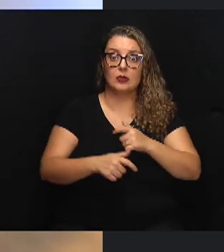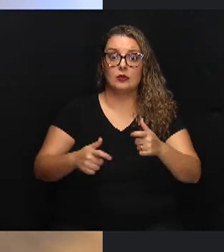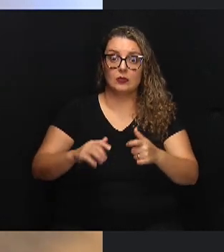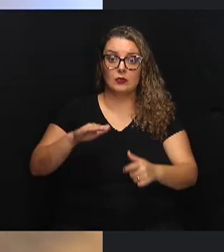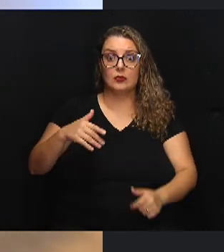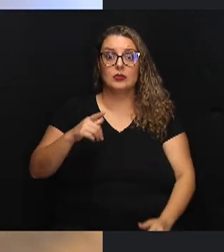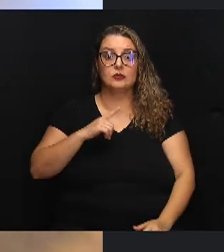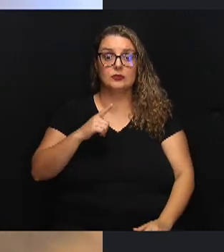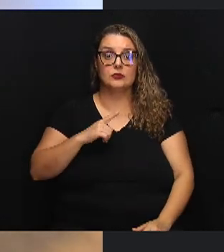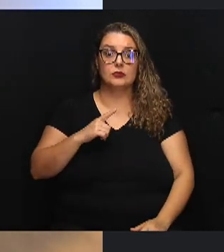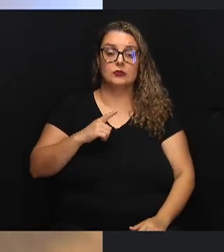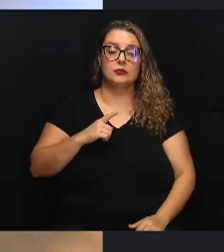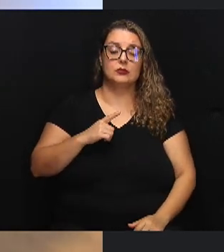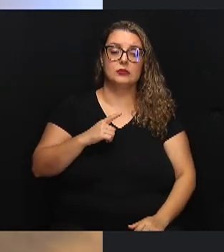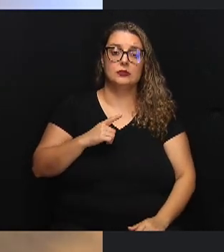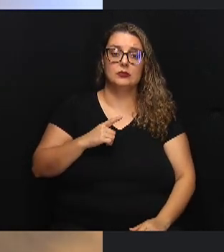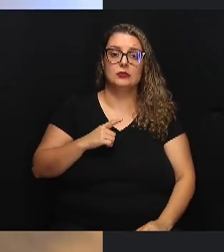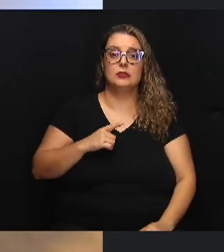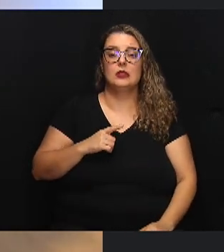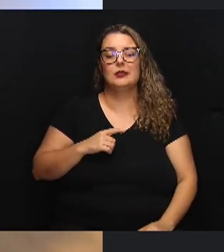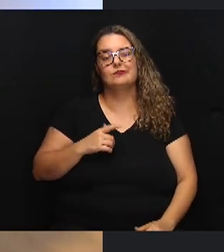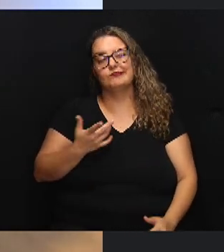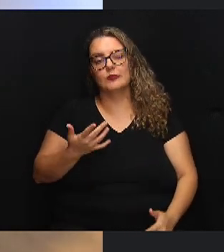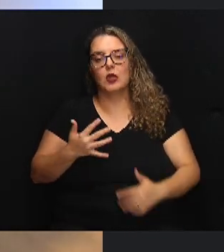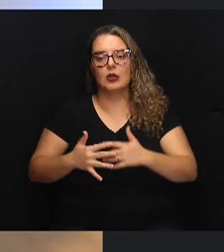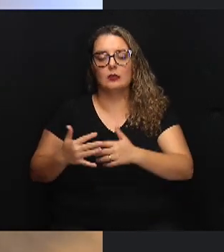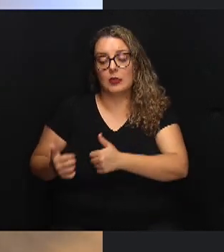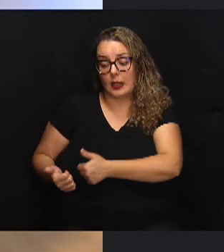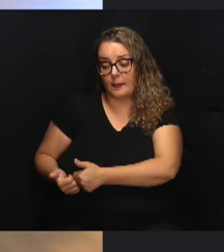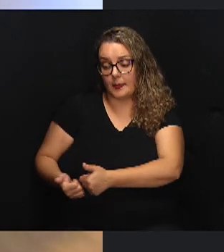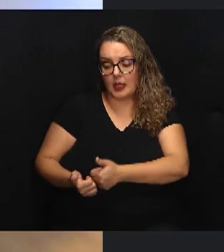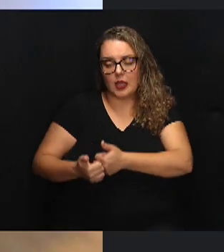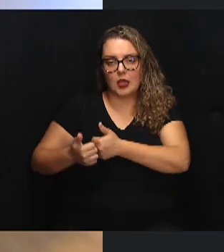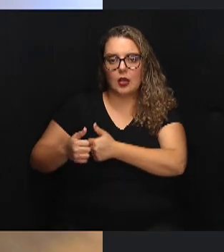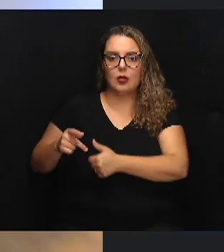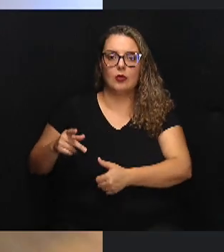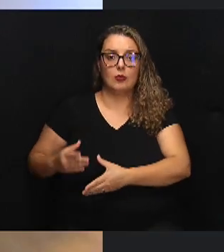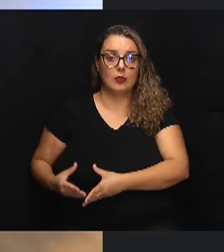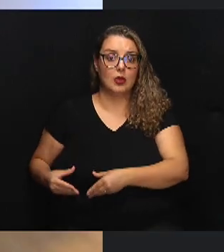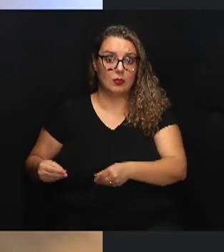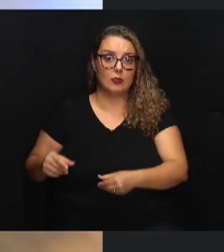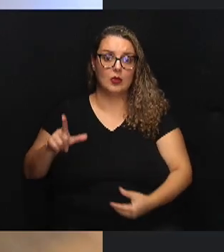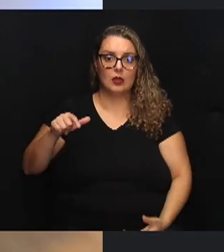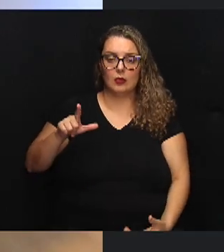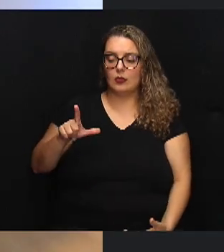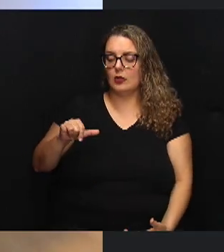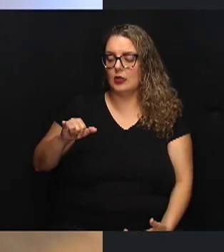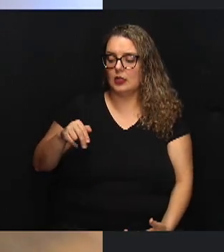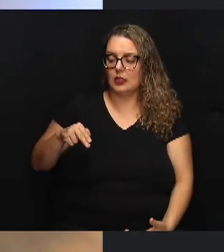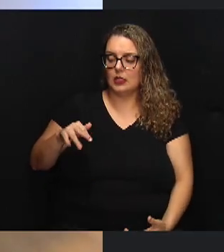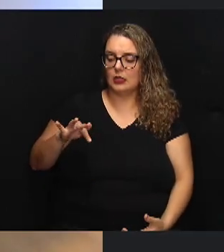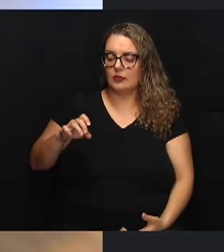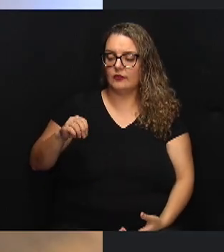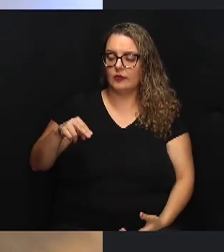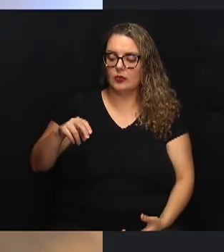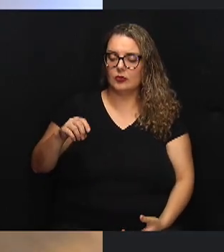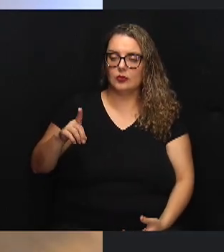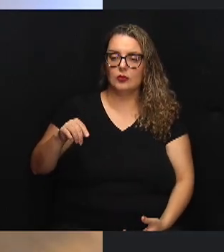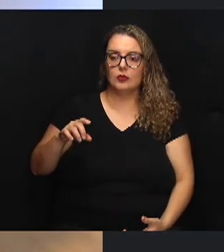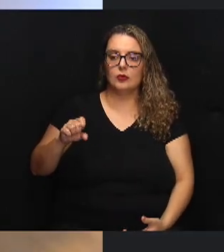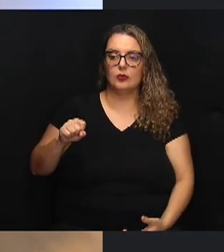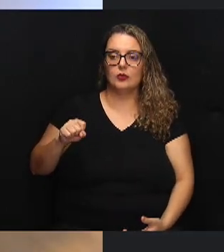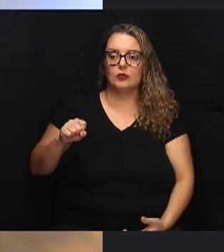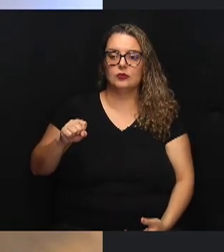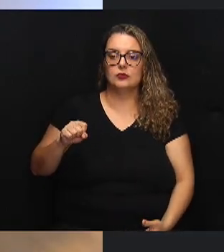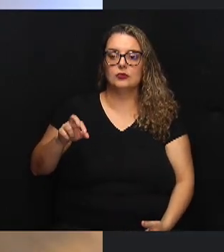tem um comprometimento daquelas estruturas próximas ali ao pâncreas, que são os linfonodos regionais. Quando temos esses